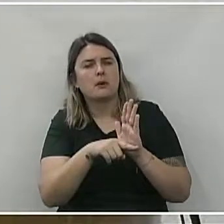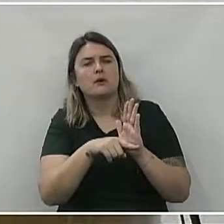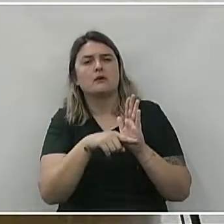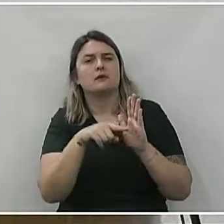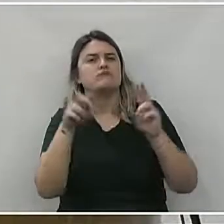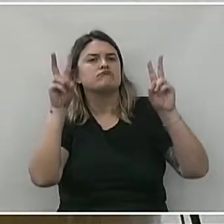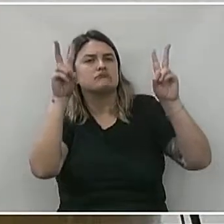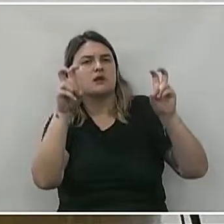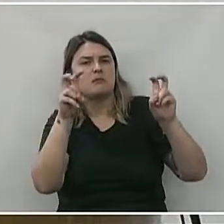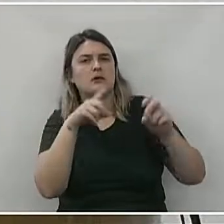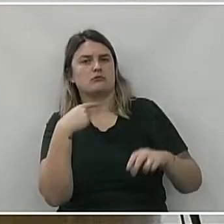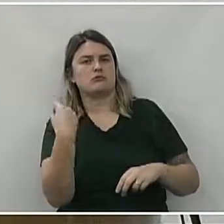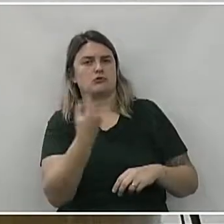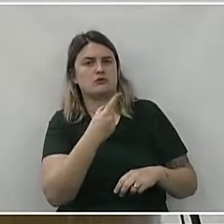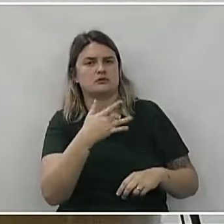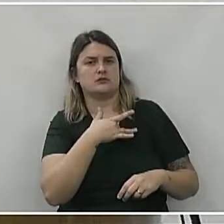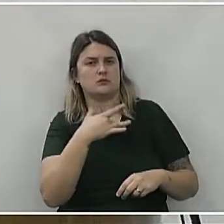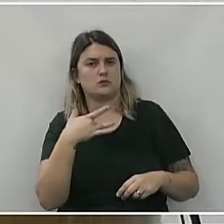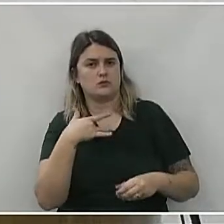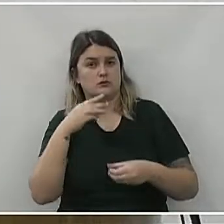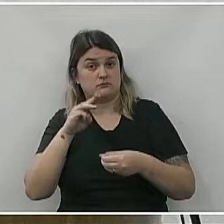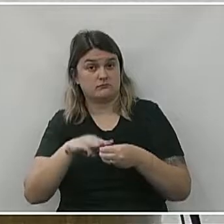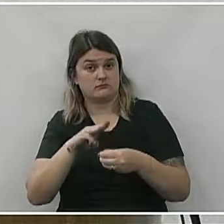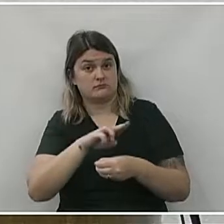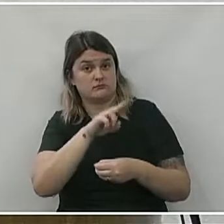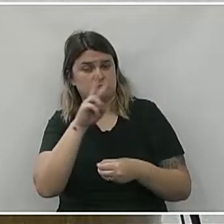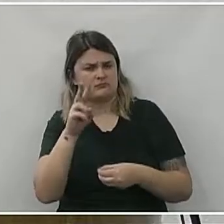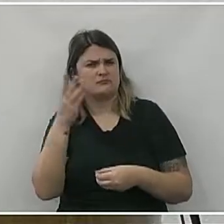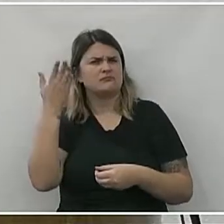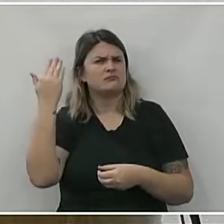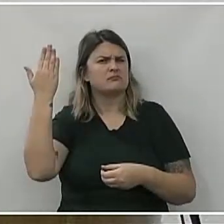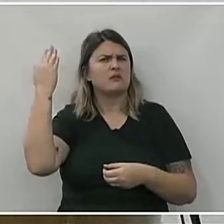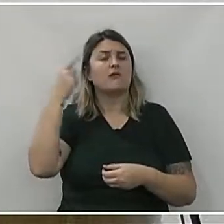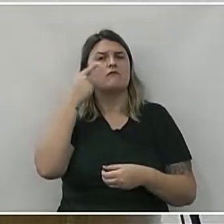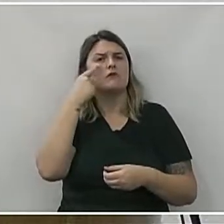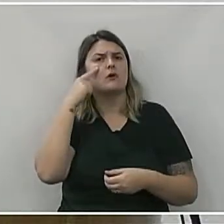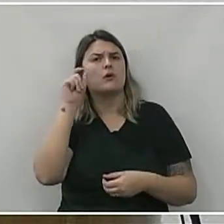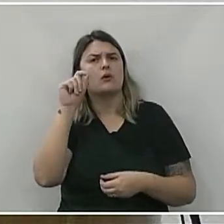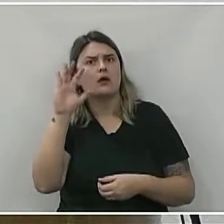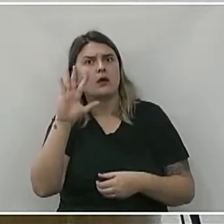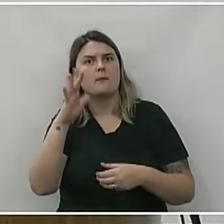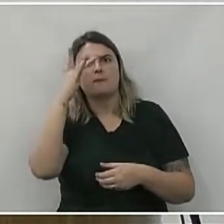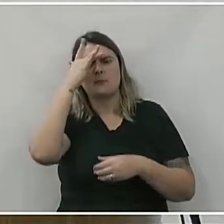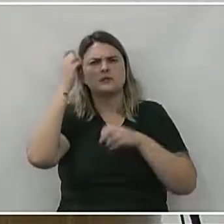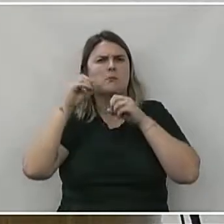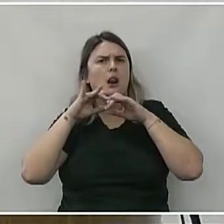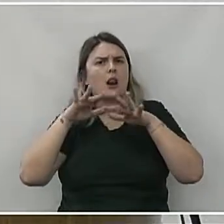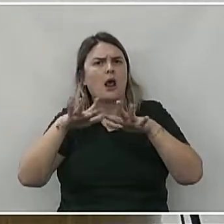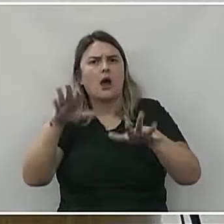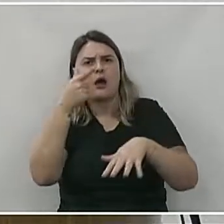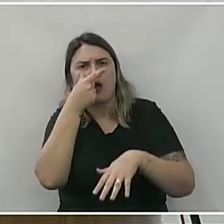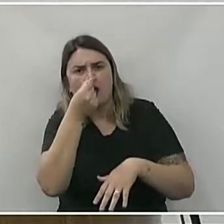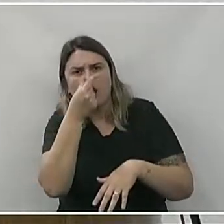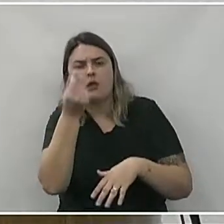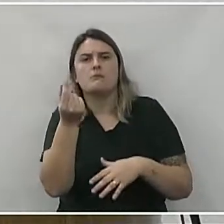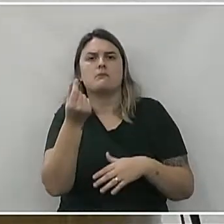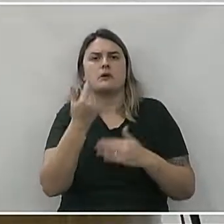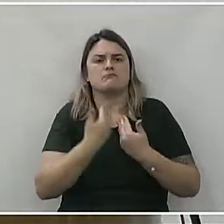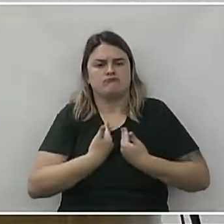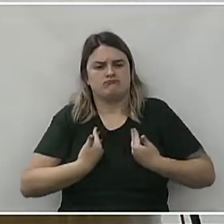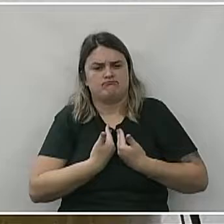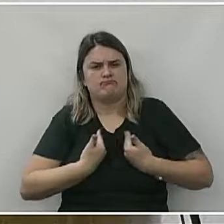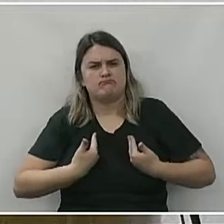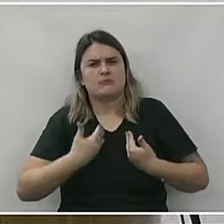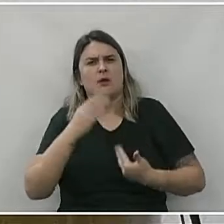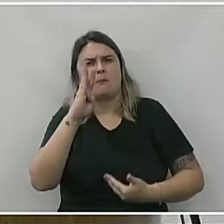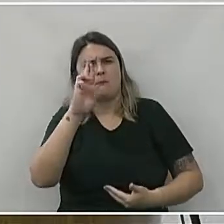referentes à saúde de União da Vitória. Nos últimos dias temos visto um surto de gripe, bronquite, sinusite, entre